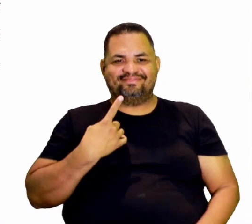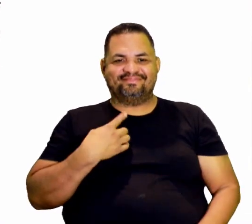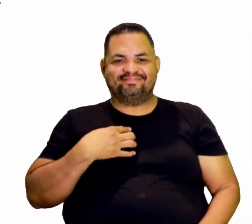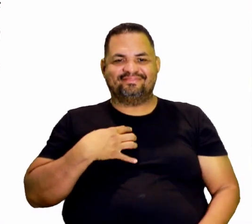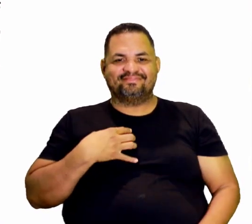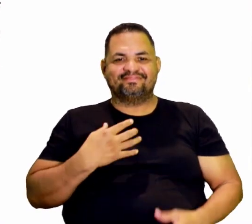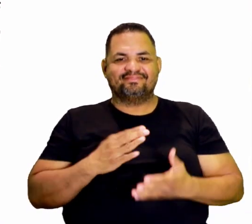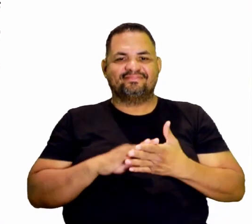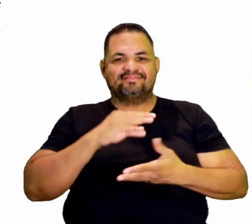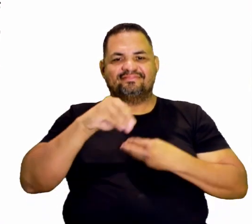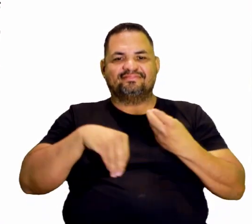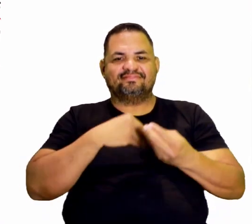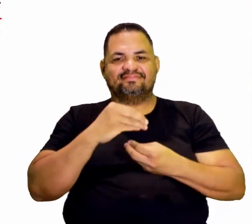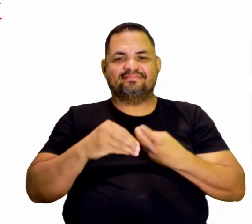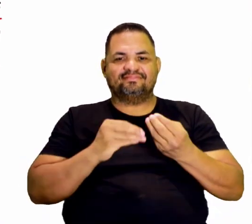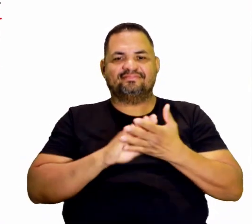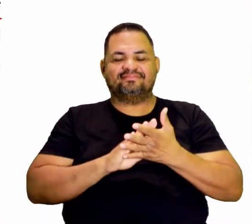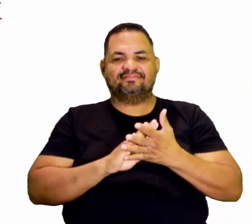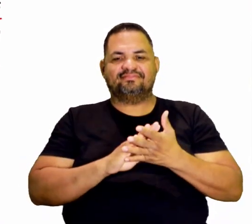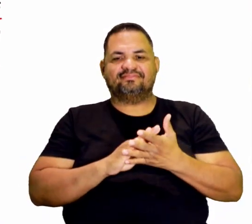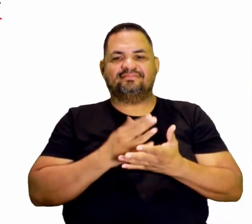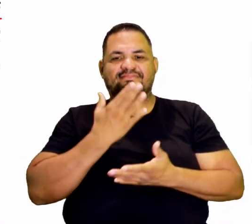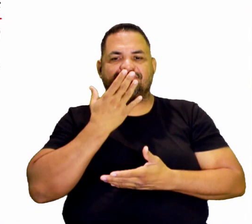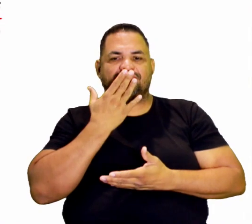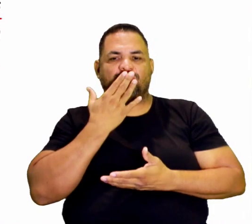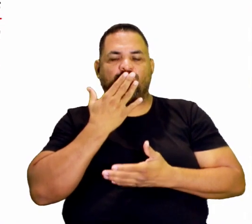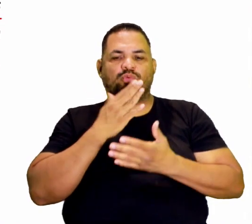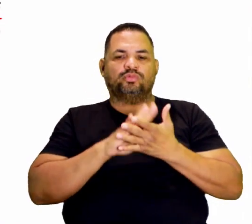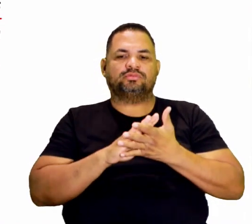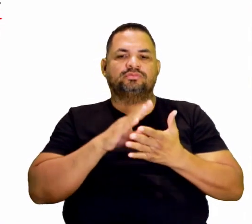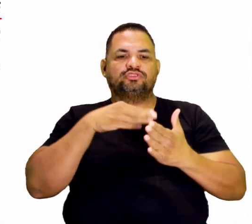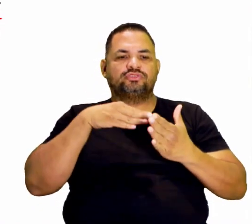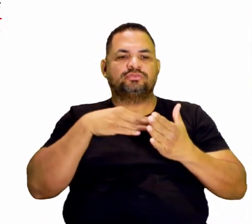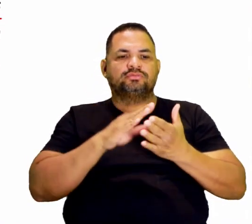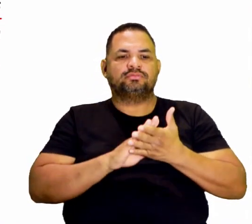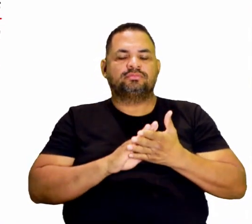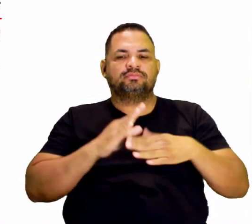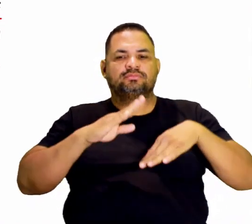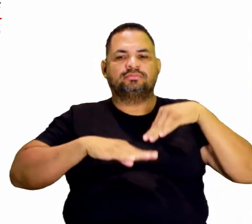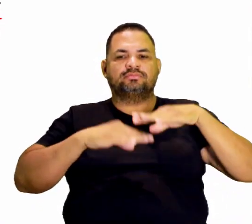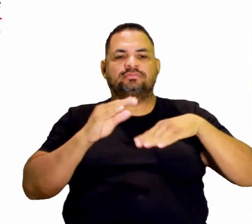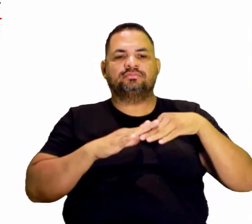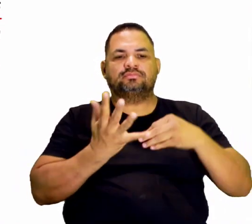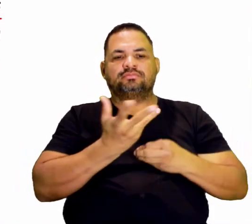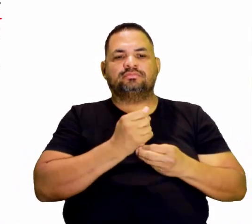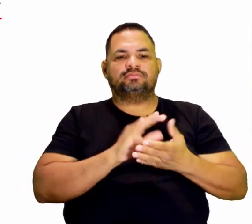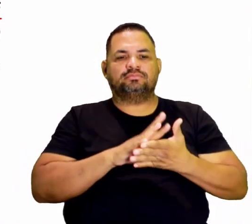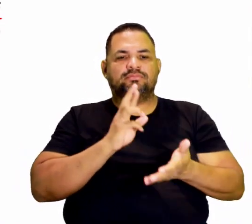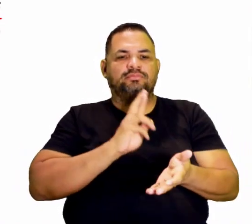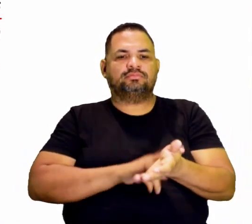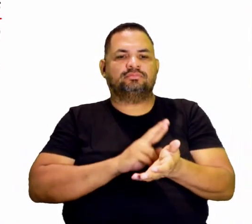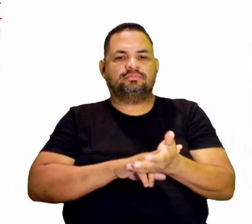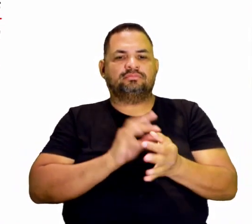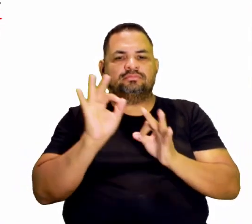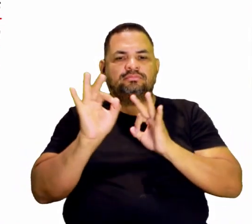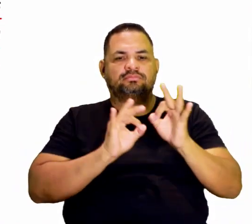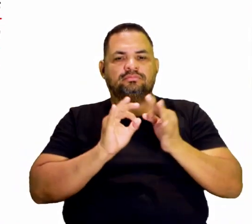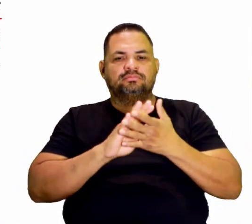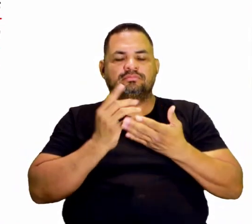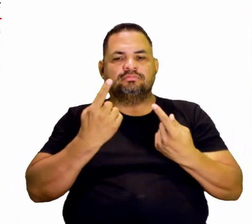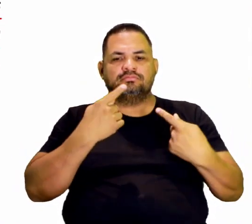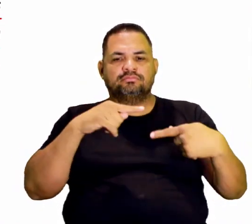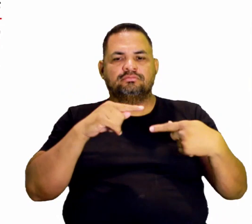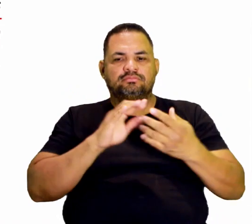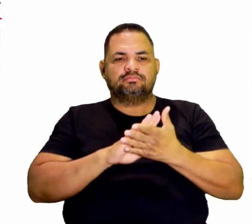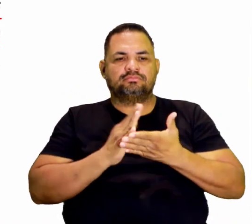mistura óptica de tons e tinta. Para estes pintores, o ritmo, a medida, o contraste foram